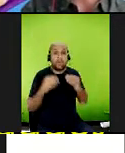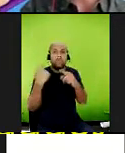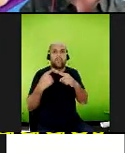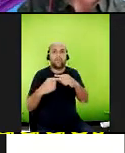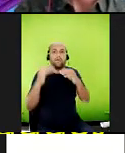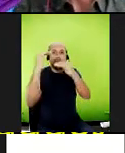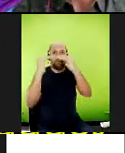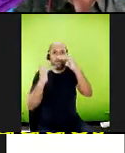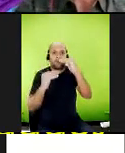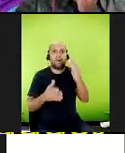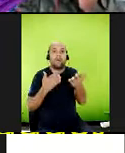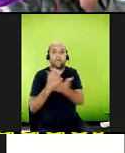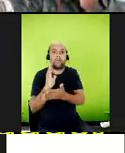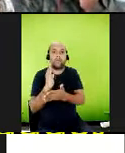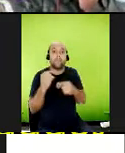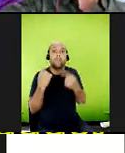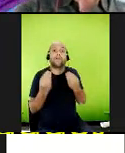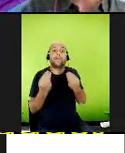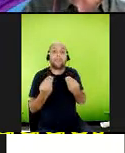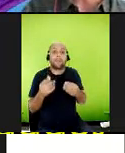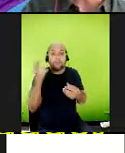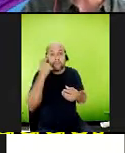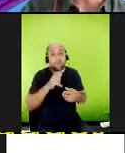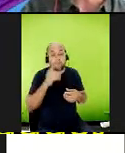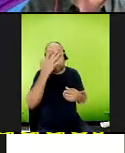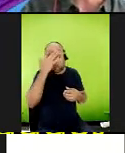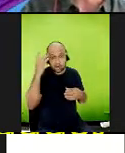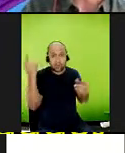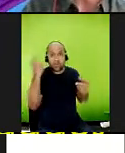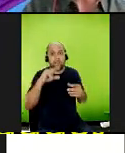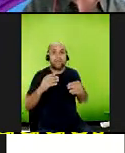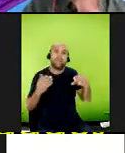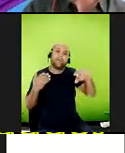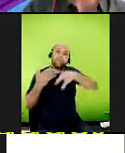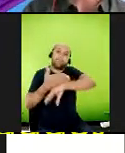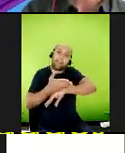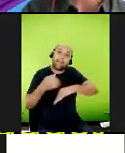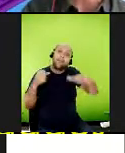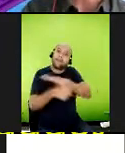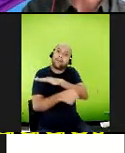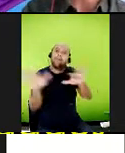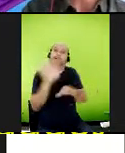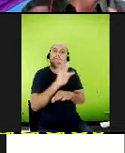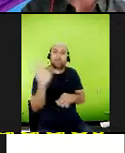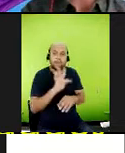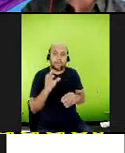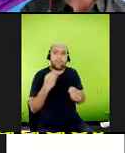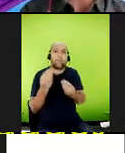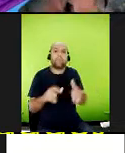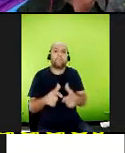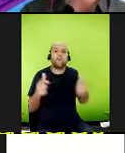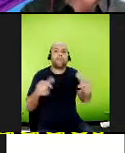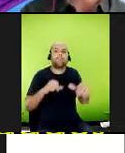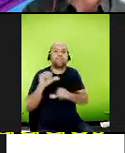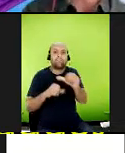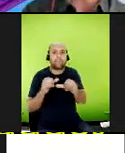de aprovação para que para que essas pessoas consigam a ceder o espaço Universitário e quais são os grandes ganhos que você tem essas